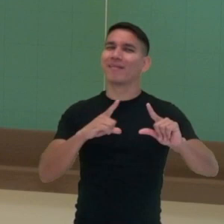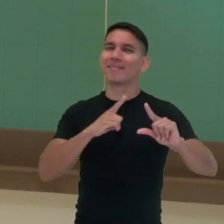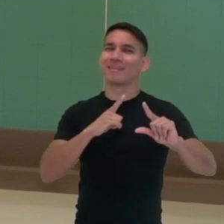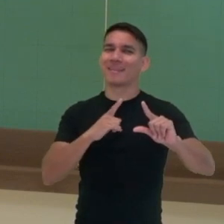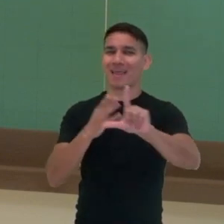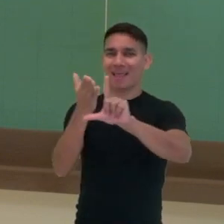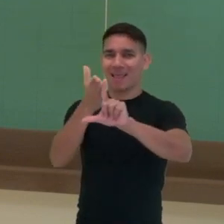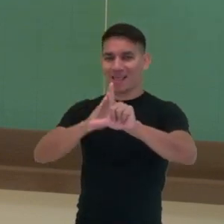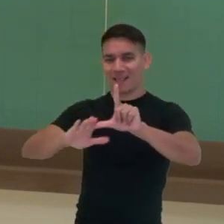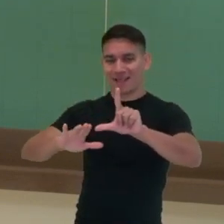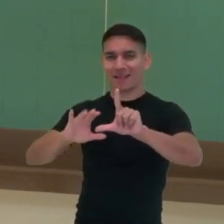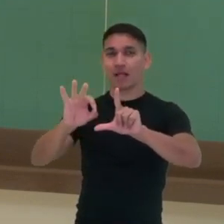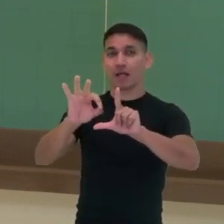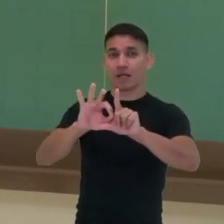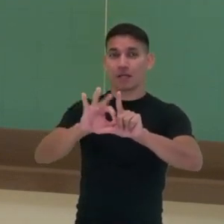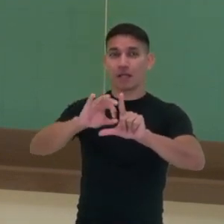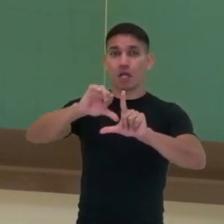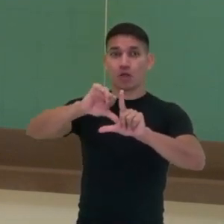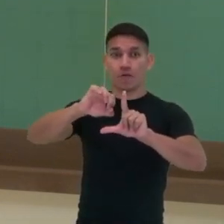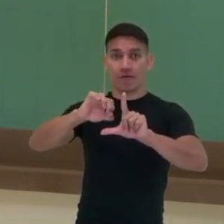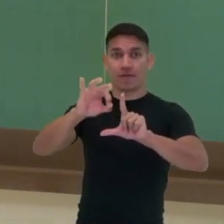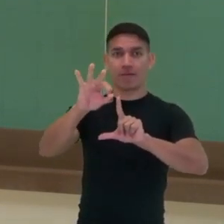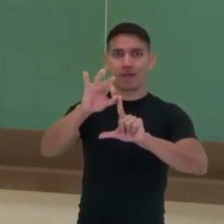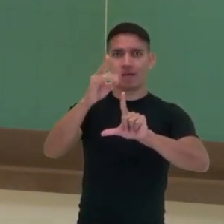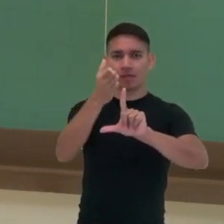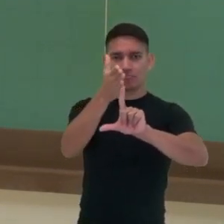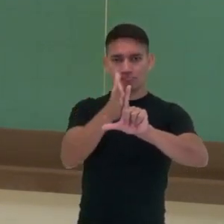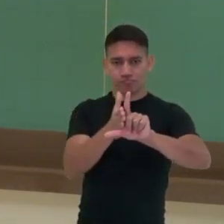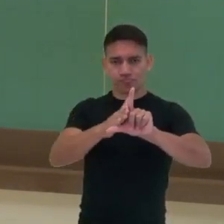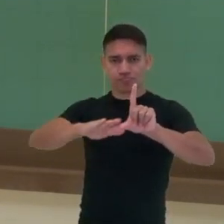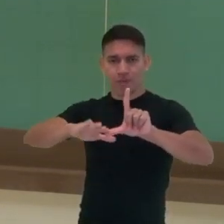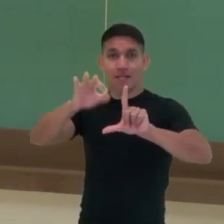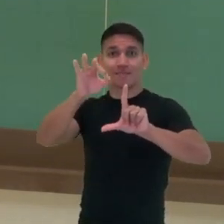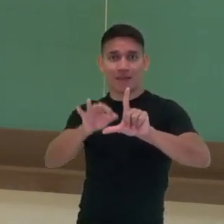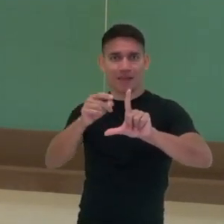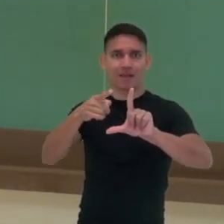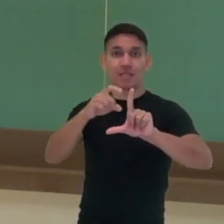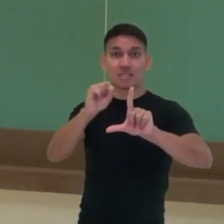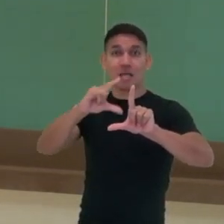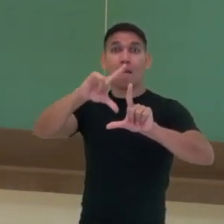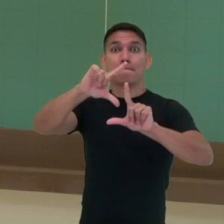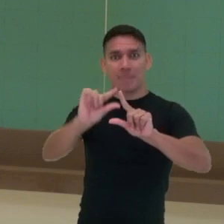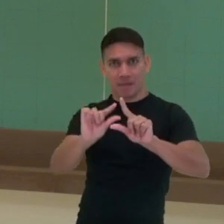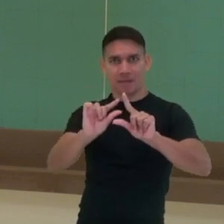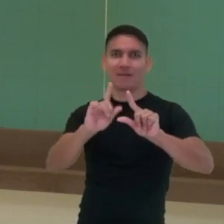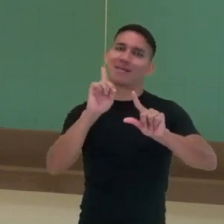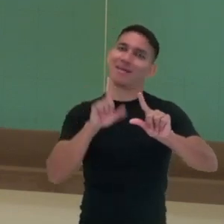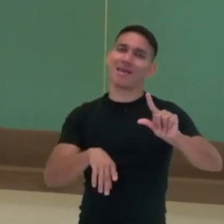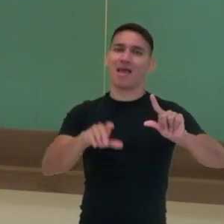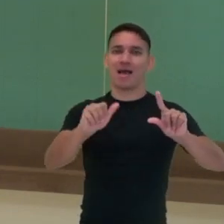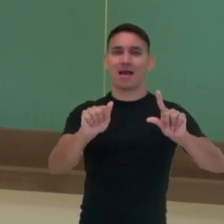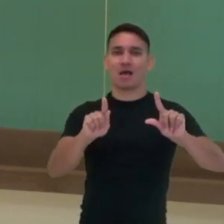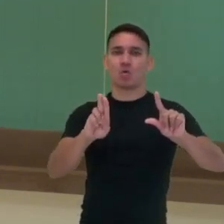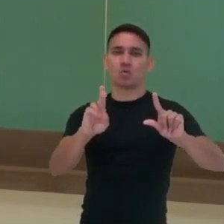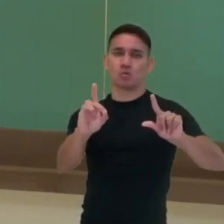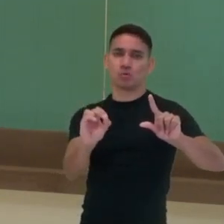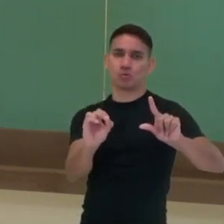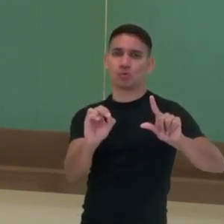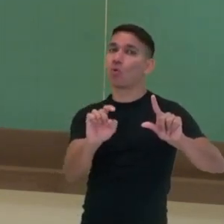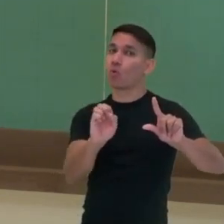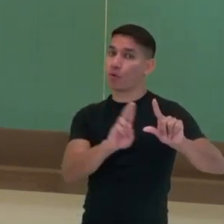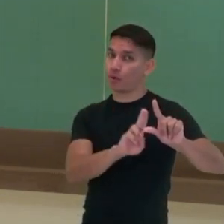que forma o 90 graus, né? Ele é bem retinho aqui. Se ele for menorzinho assim, ó, então ele vai ser o quê? Como que a